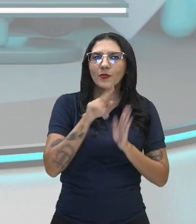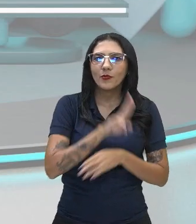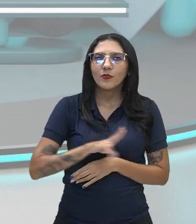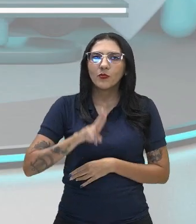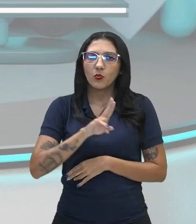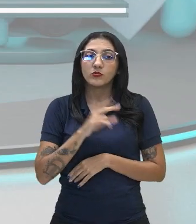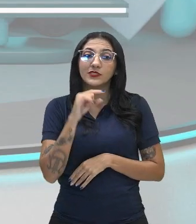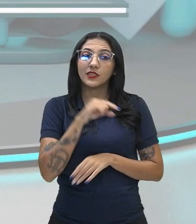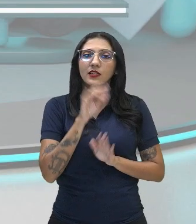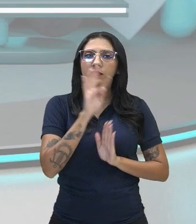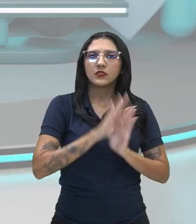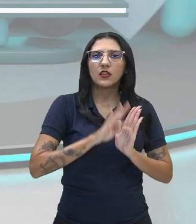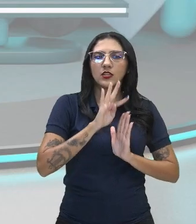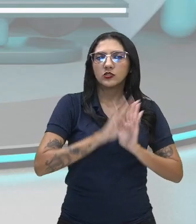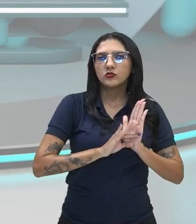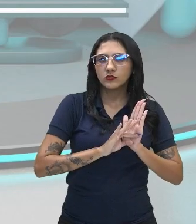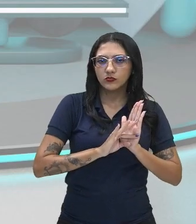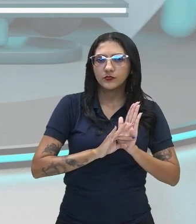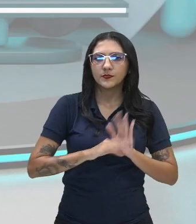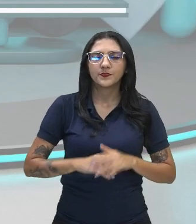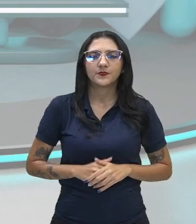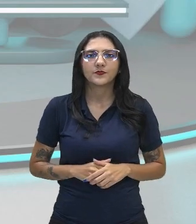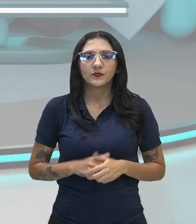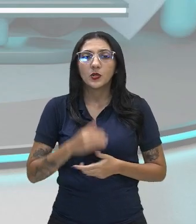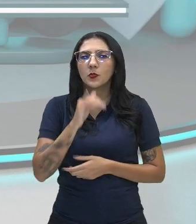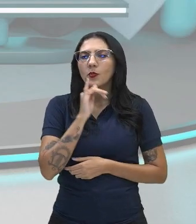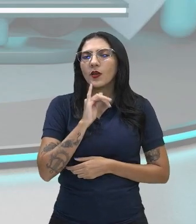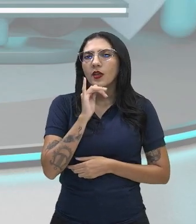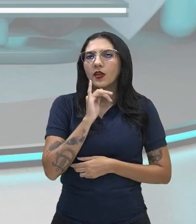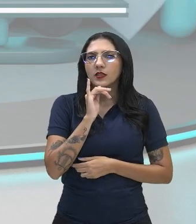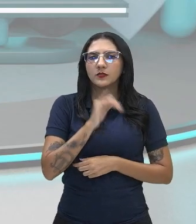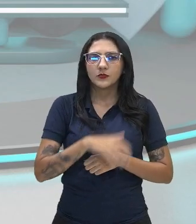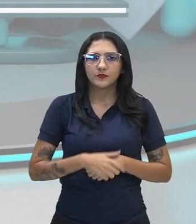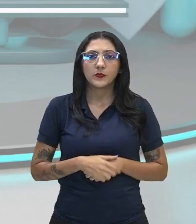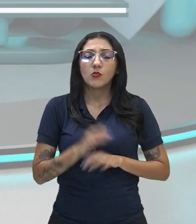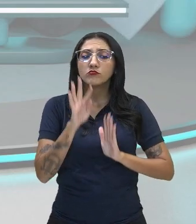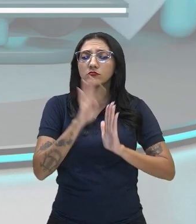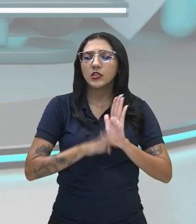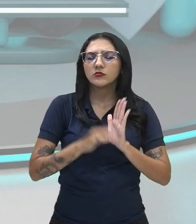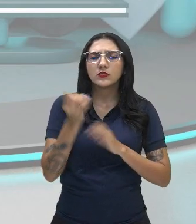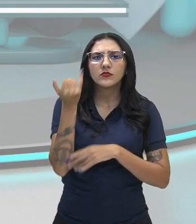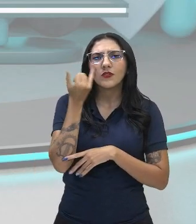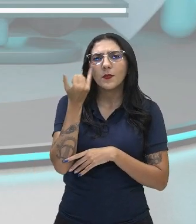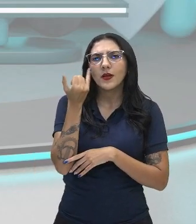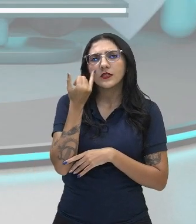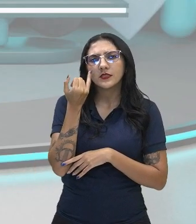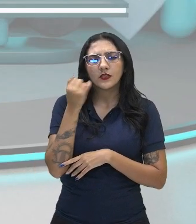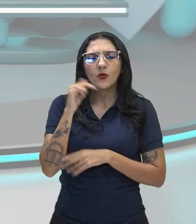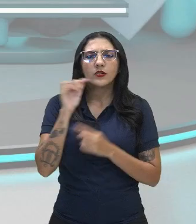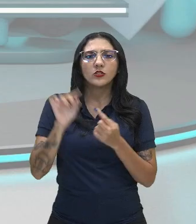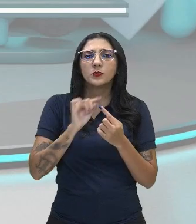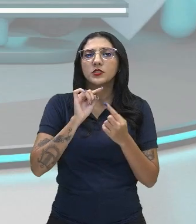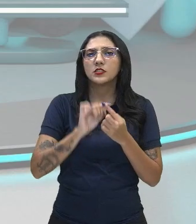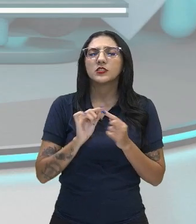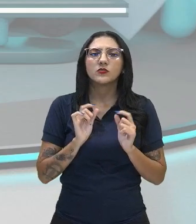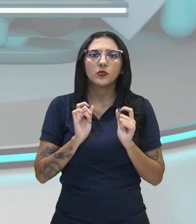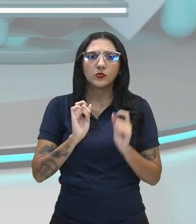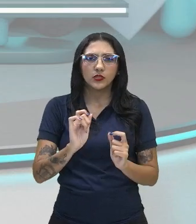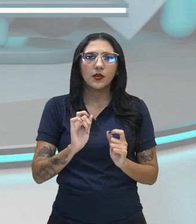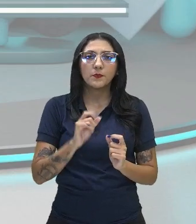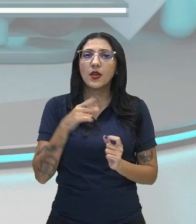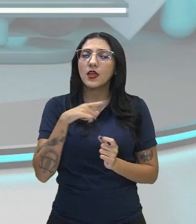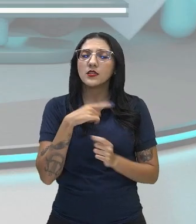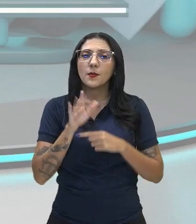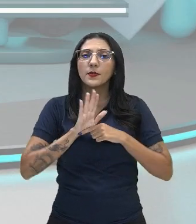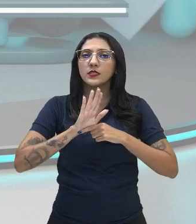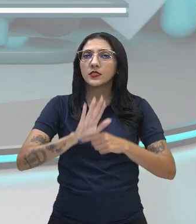ele foi escrito. Por exemplo, um texto informativo, ele visa o quê? Ele objetiva o quê? Ele